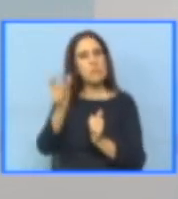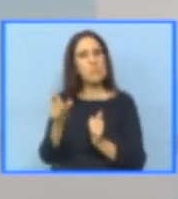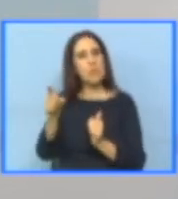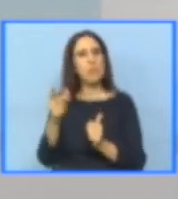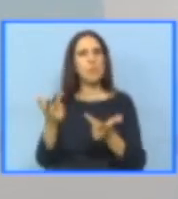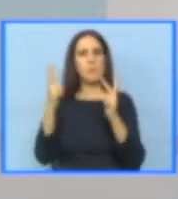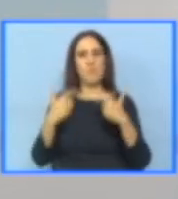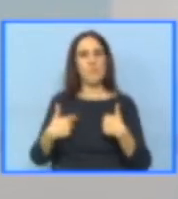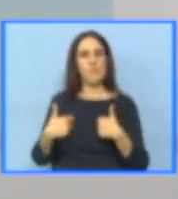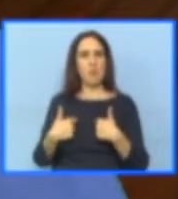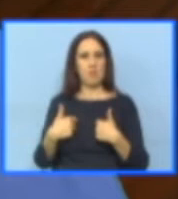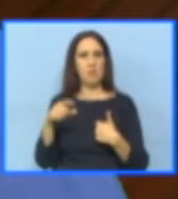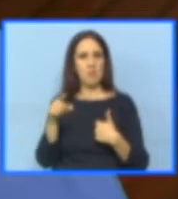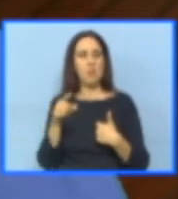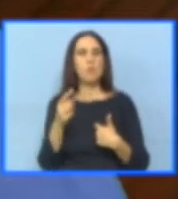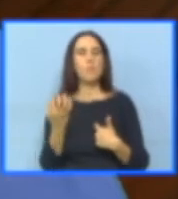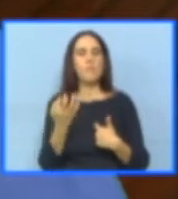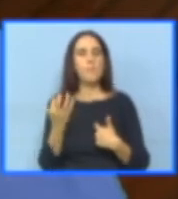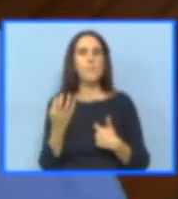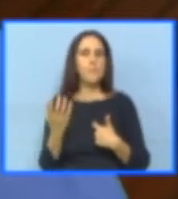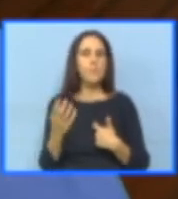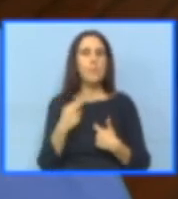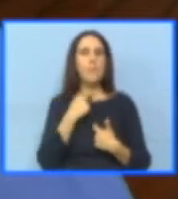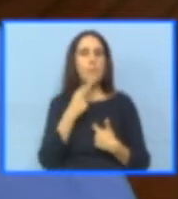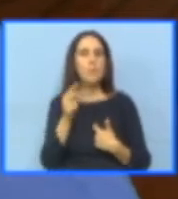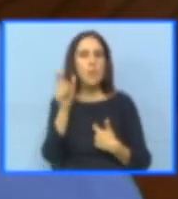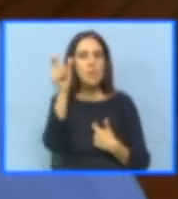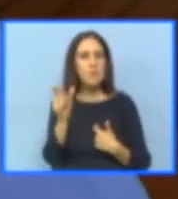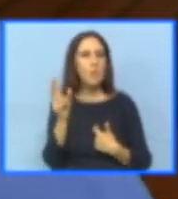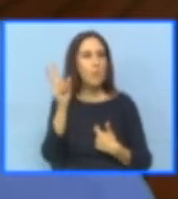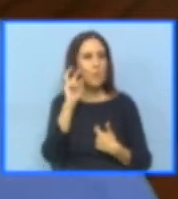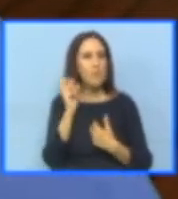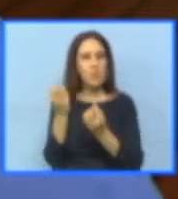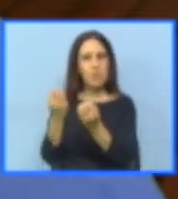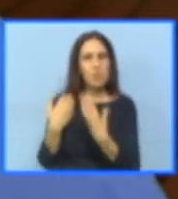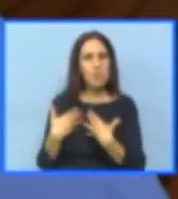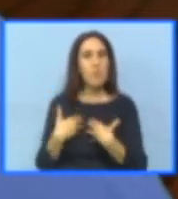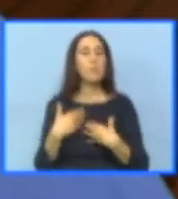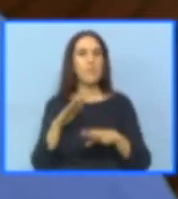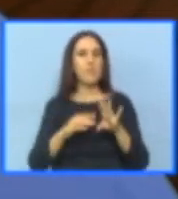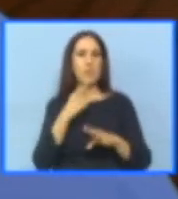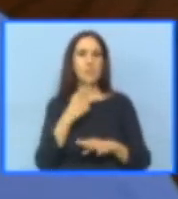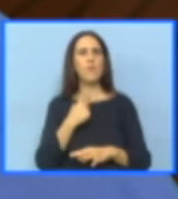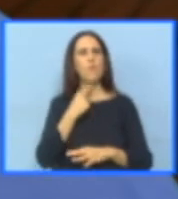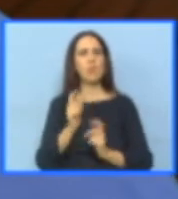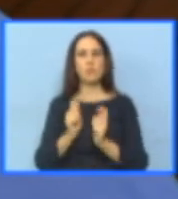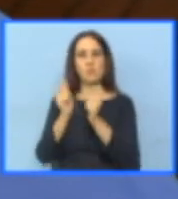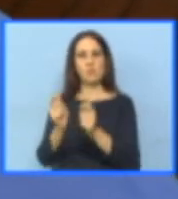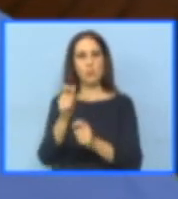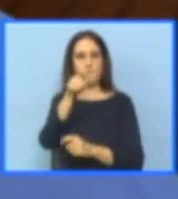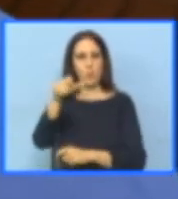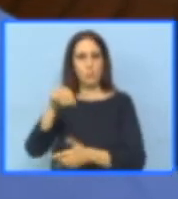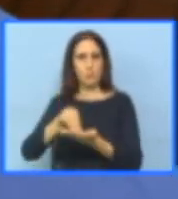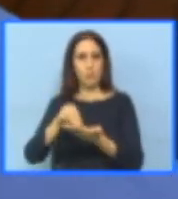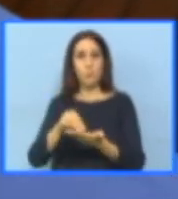libertação. E, portanto, ouvir a sua voz, que Às vezes a gente diz dar a voz aos pobres, os pobres